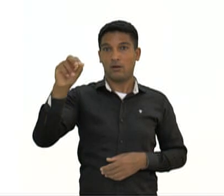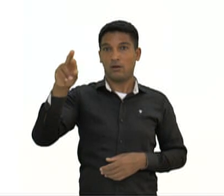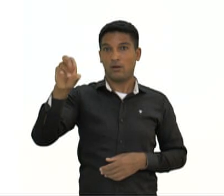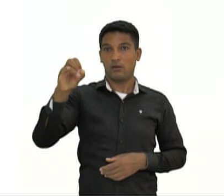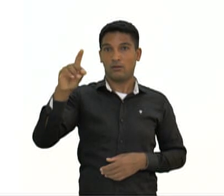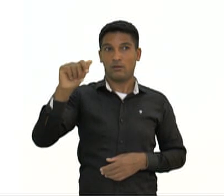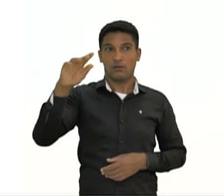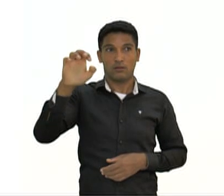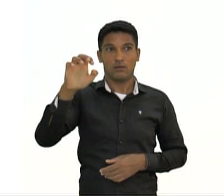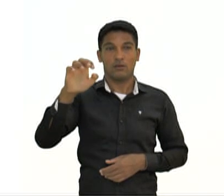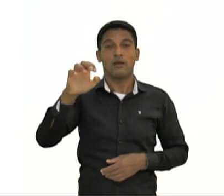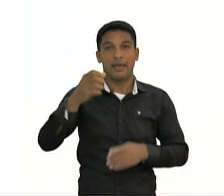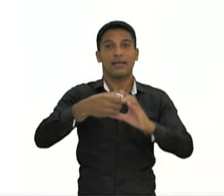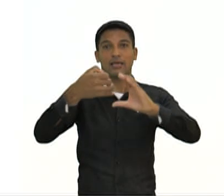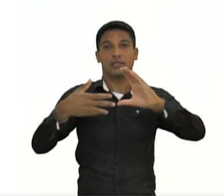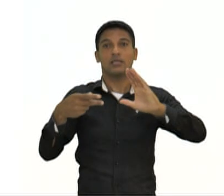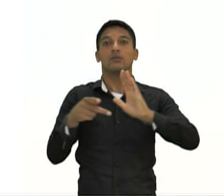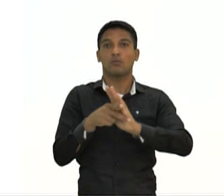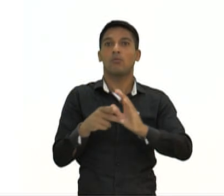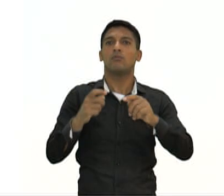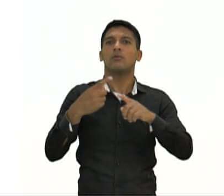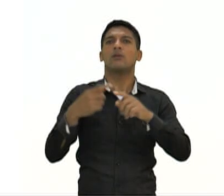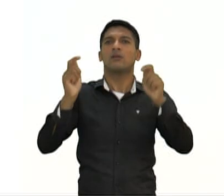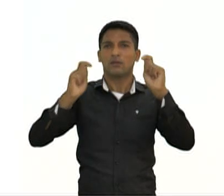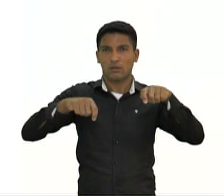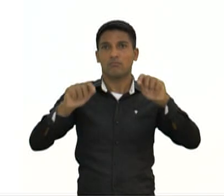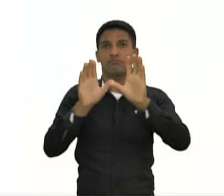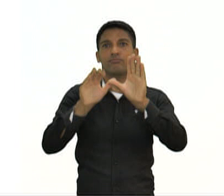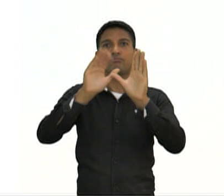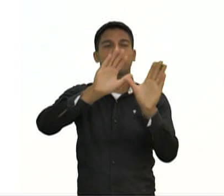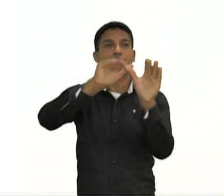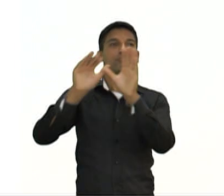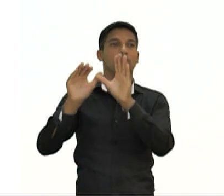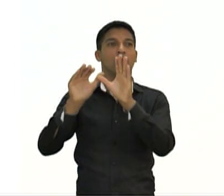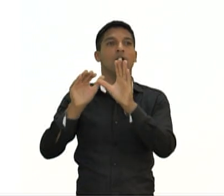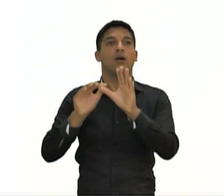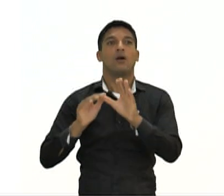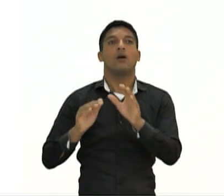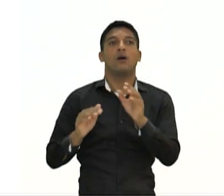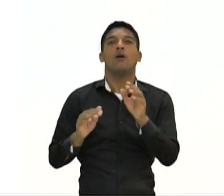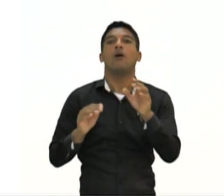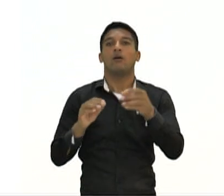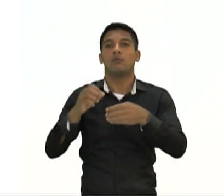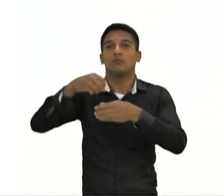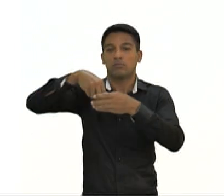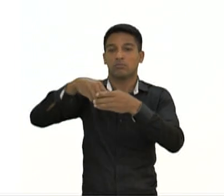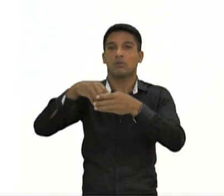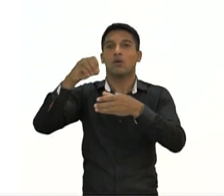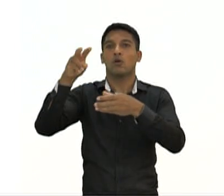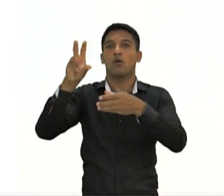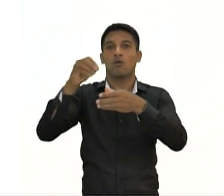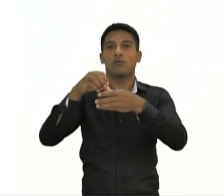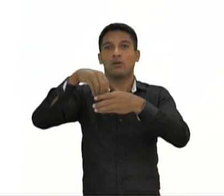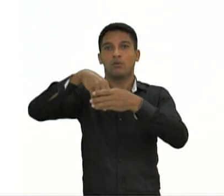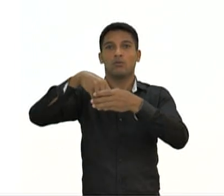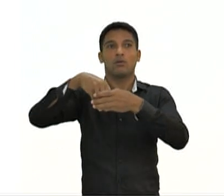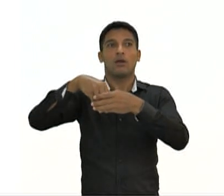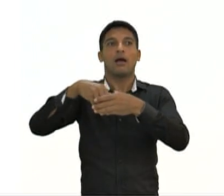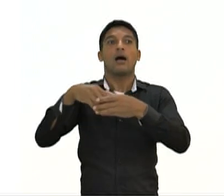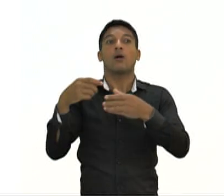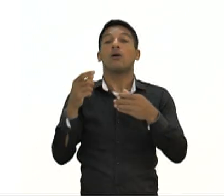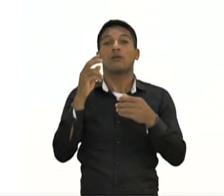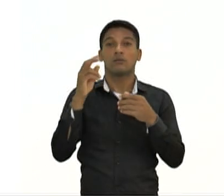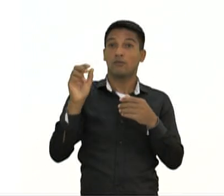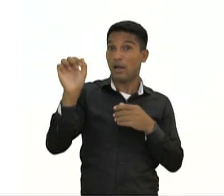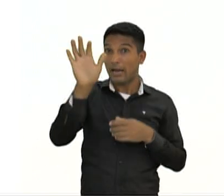dentro desses dois desenhos aqui, dessas duas figuras, que são a estrutura urogenital das aves aqui.